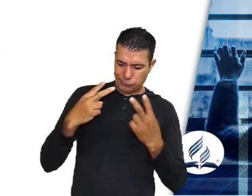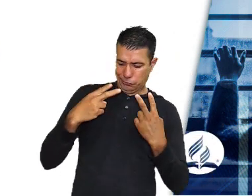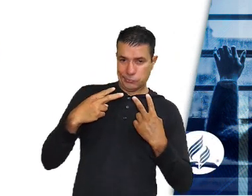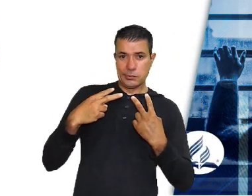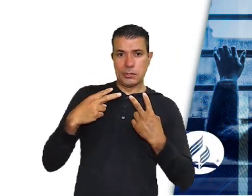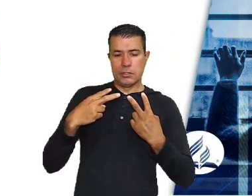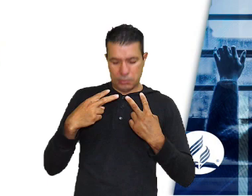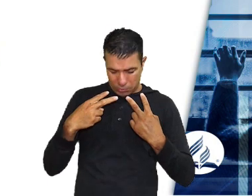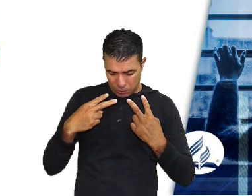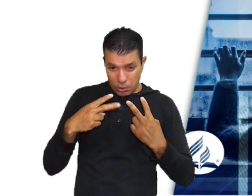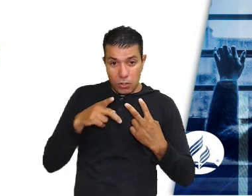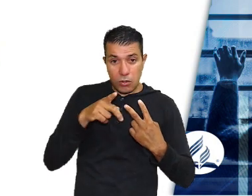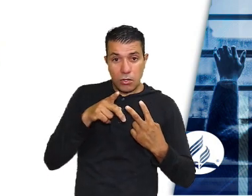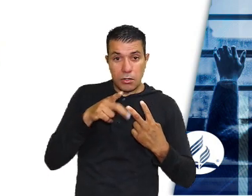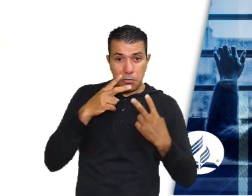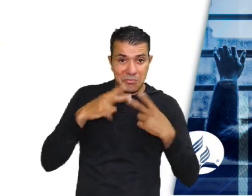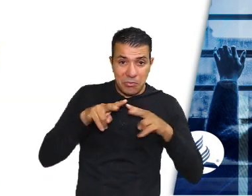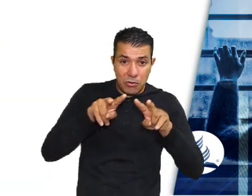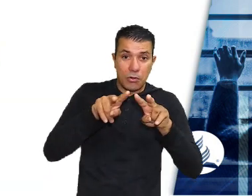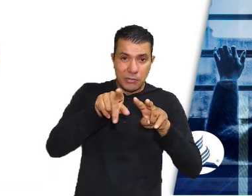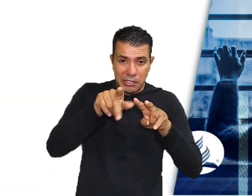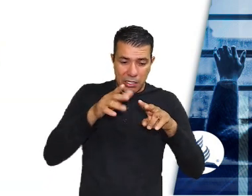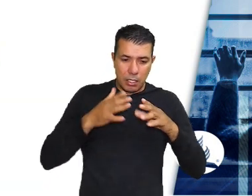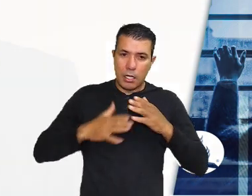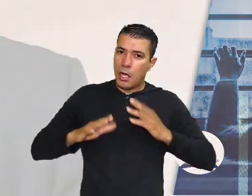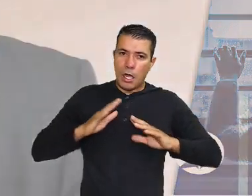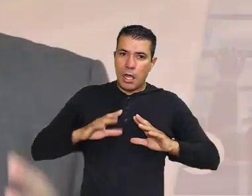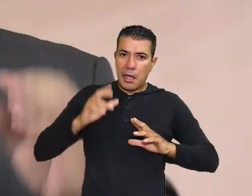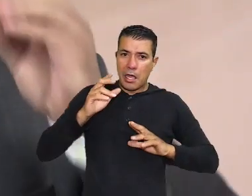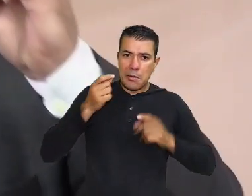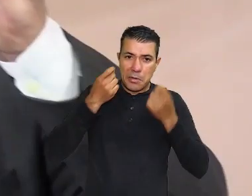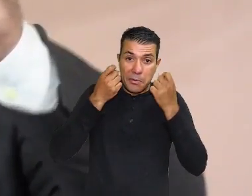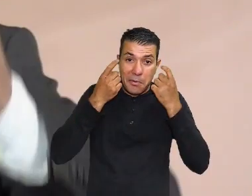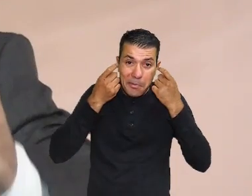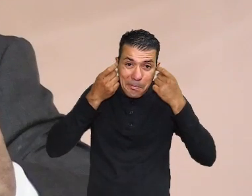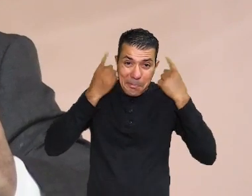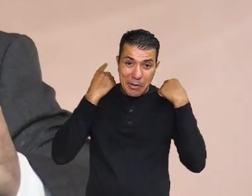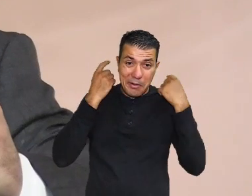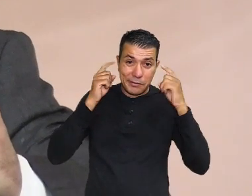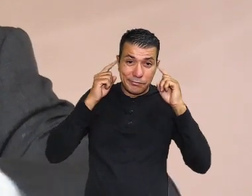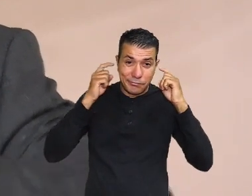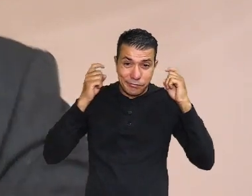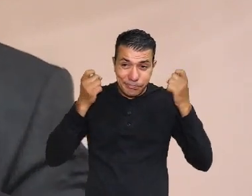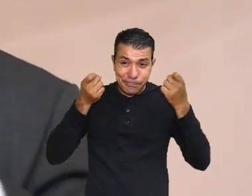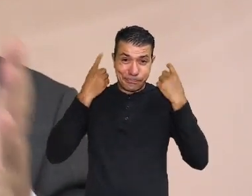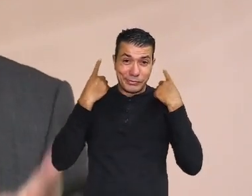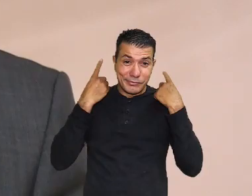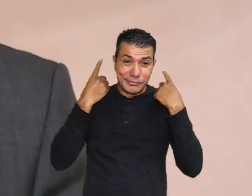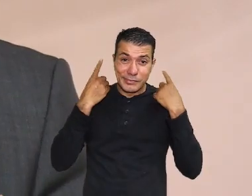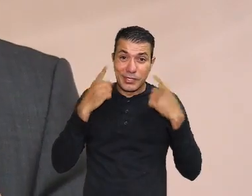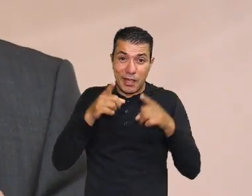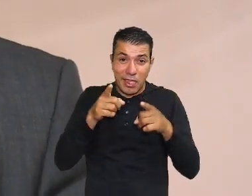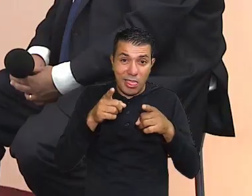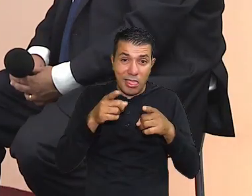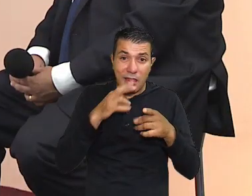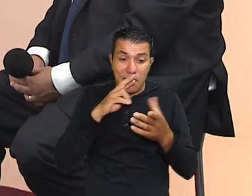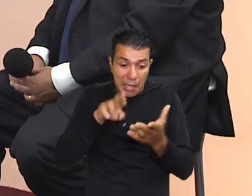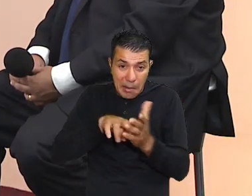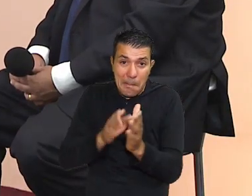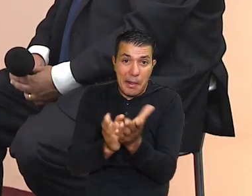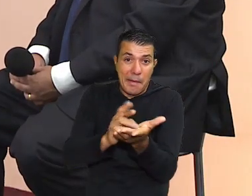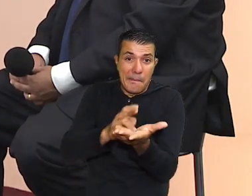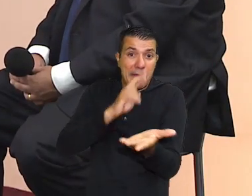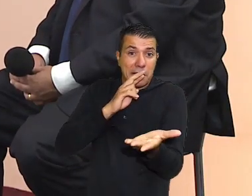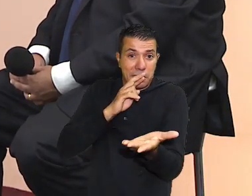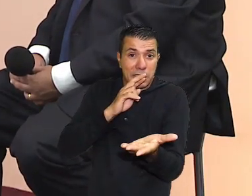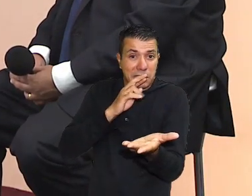diz: fique tranquilo, eu não quero que você seja ignorante, eu não quero que você pense que não existe resposta no que diz